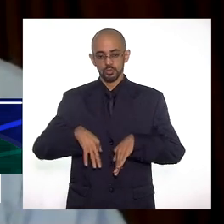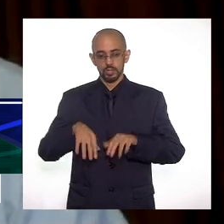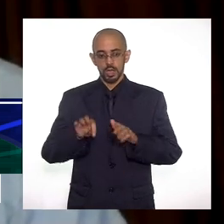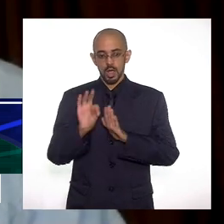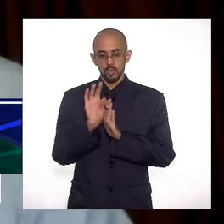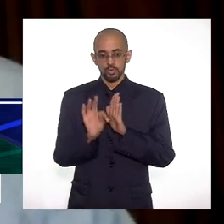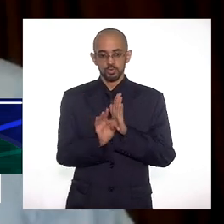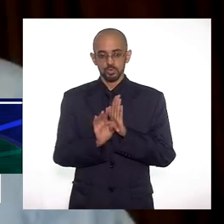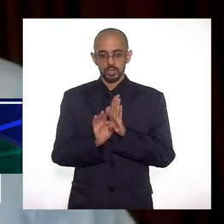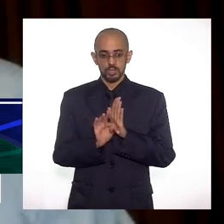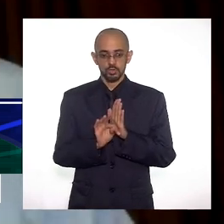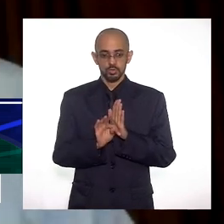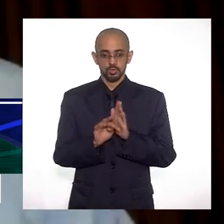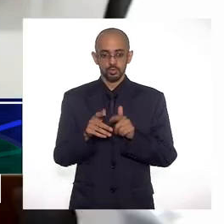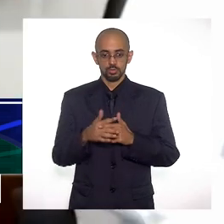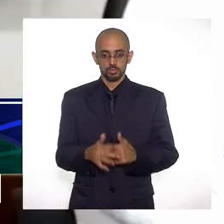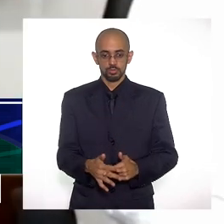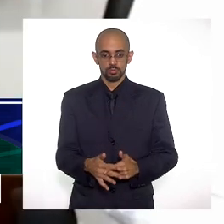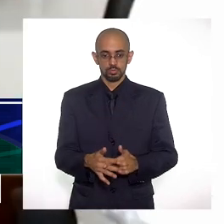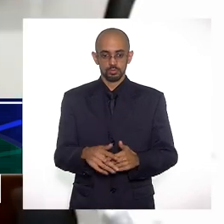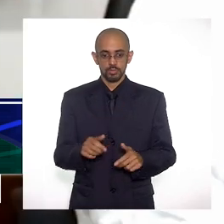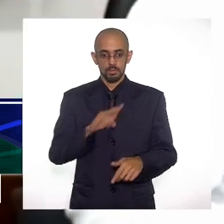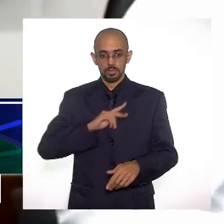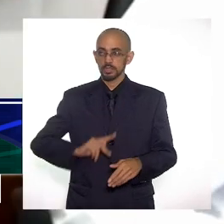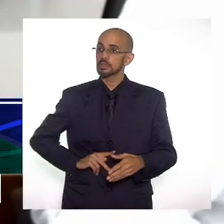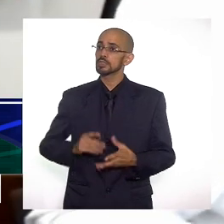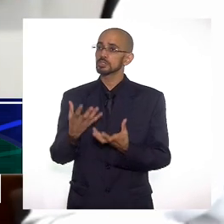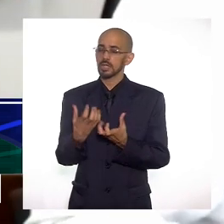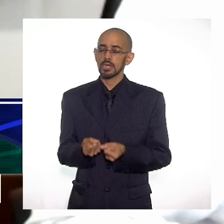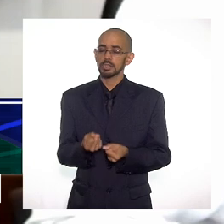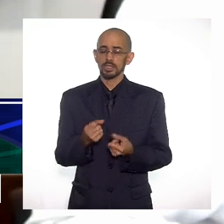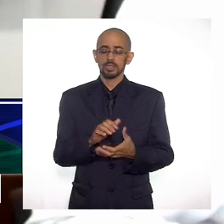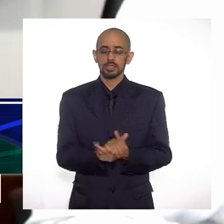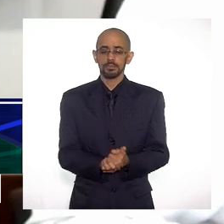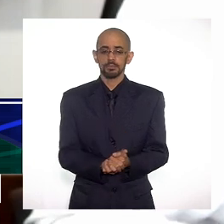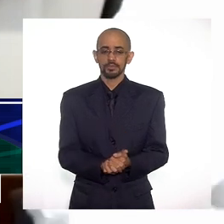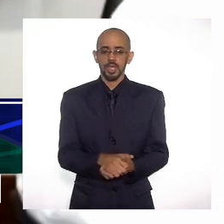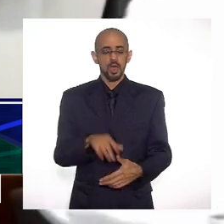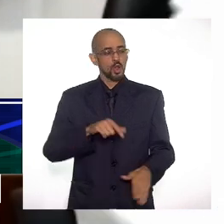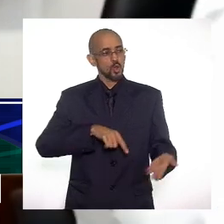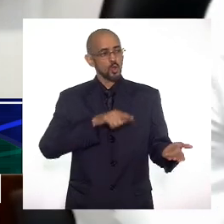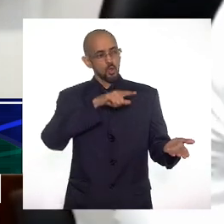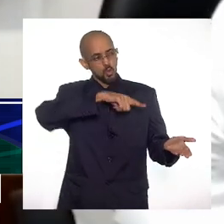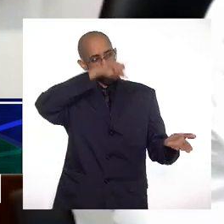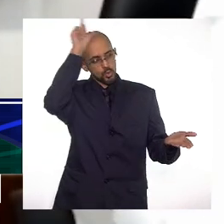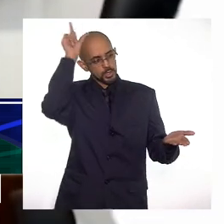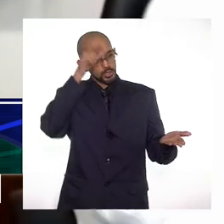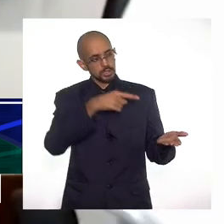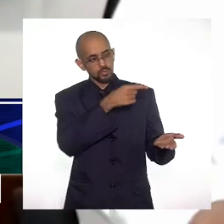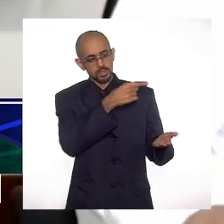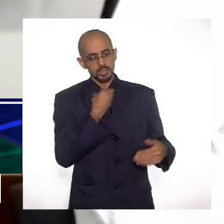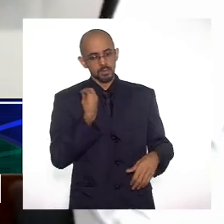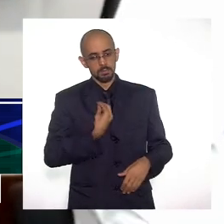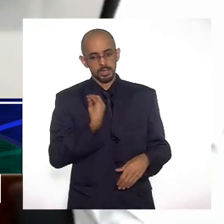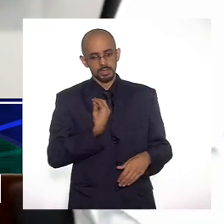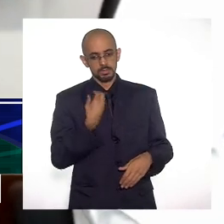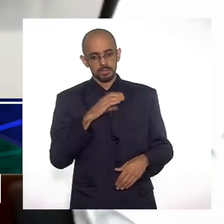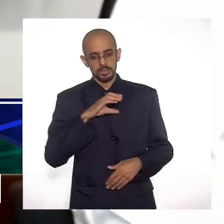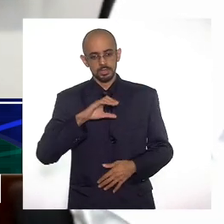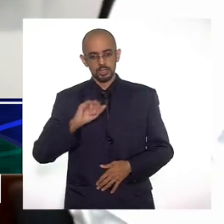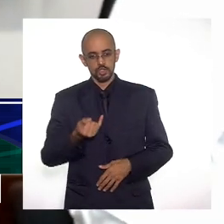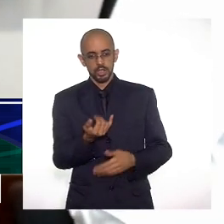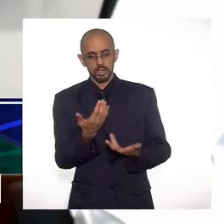final de redação. A presidência defere. Deputado Luiz, Vossa Excelência, que faz parte da CCJ, quer falar um pouquinho da audiência que